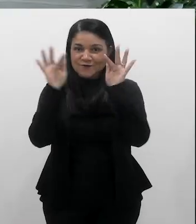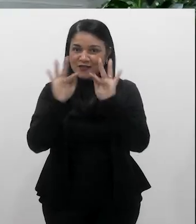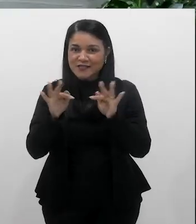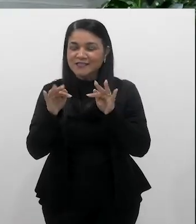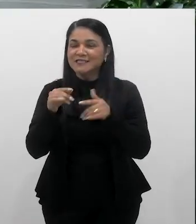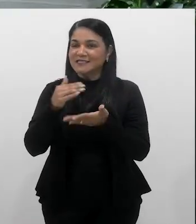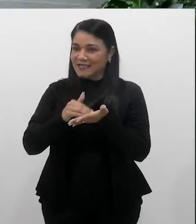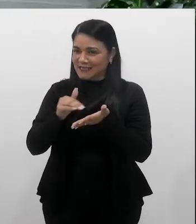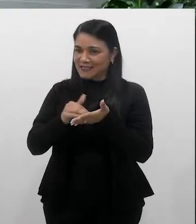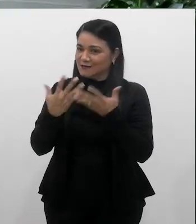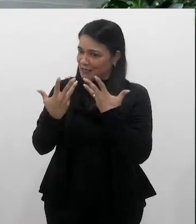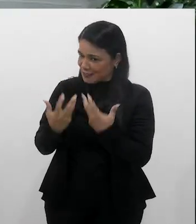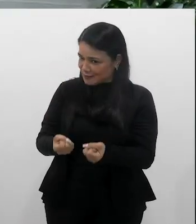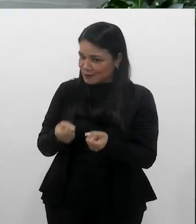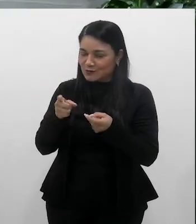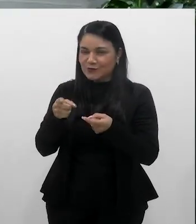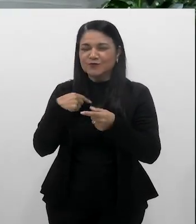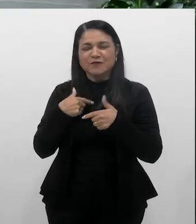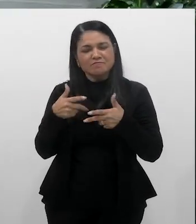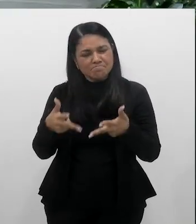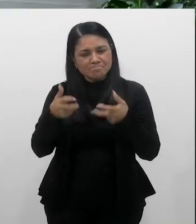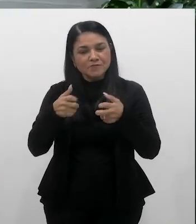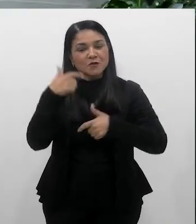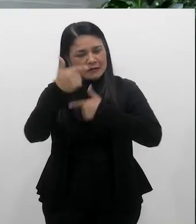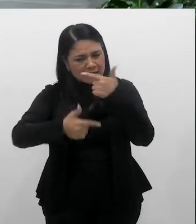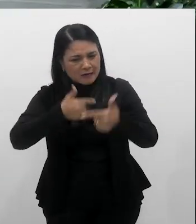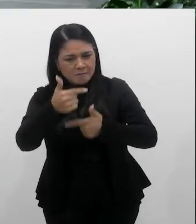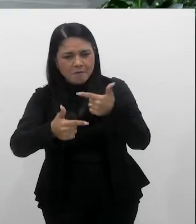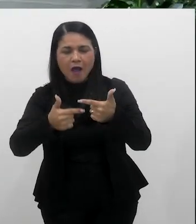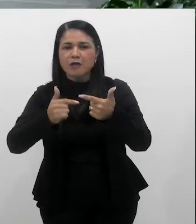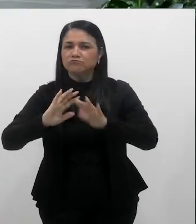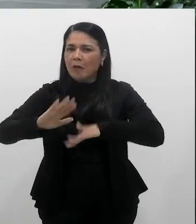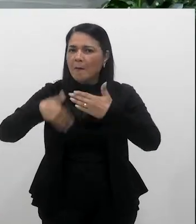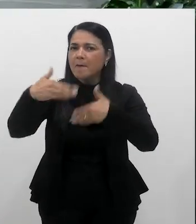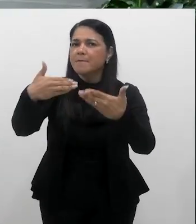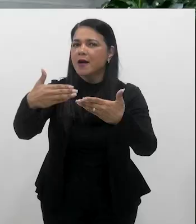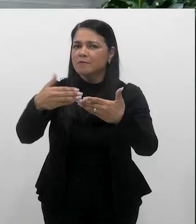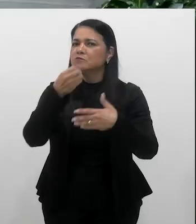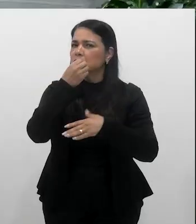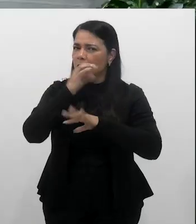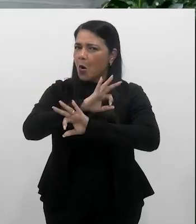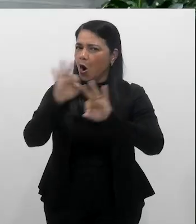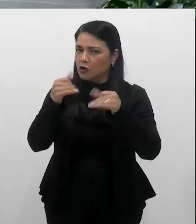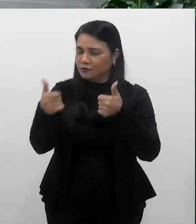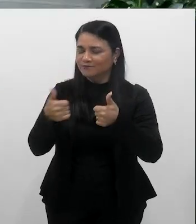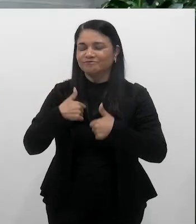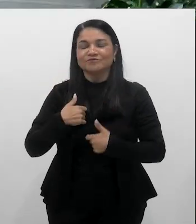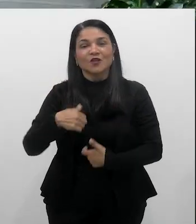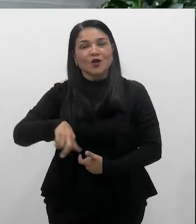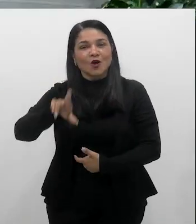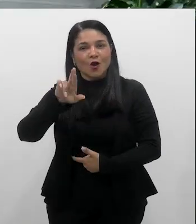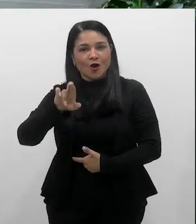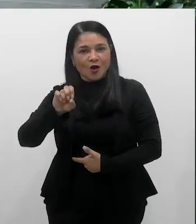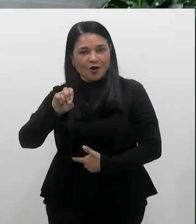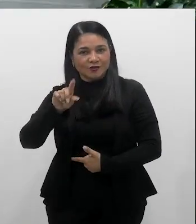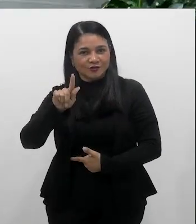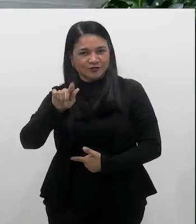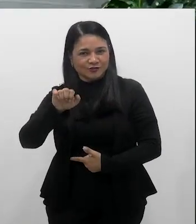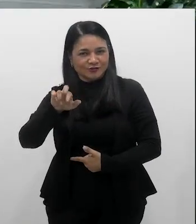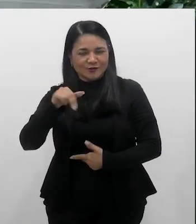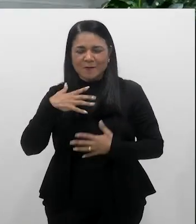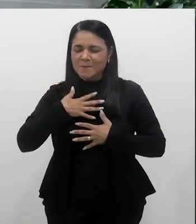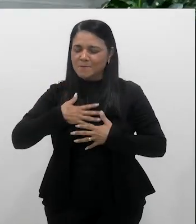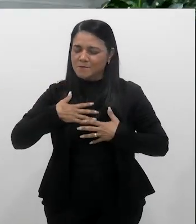seu aceite e por ter visto o trabalho que você vem desenvolvendo. Muito bom. Rogéria, é um prazer estar aqui usando